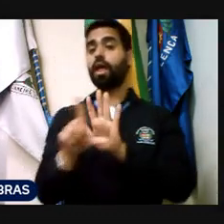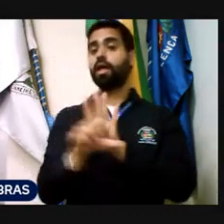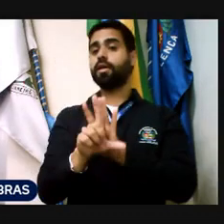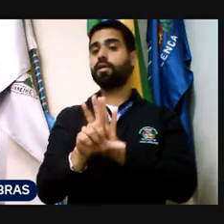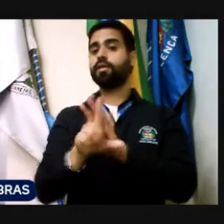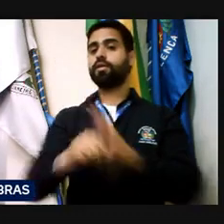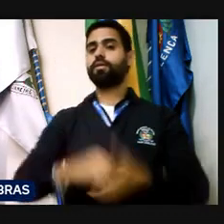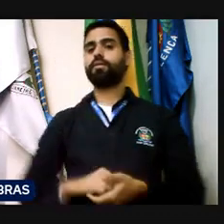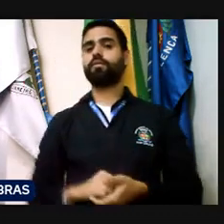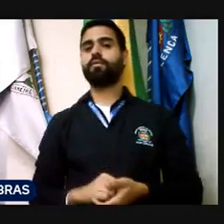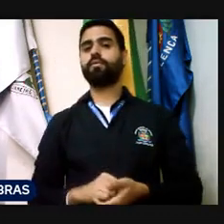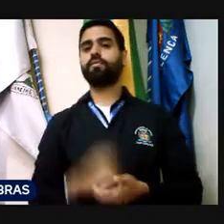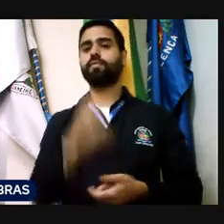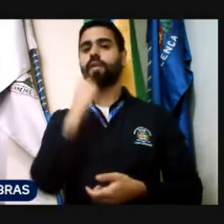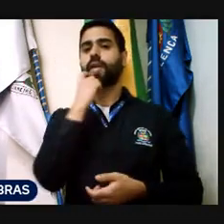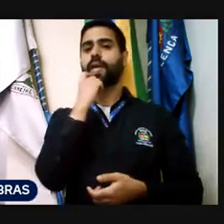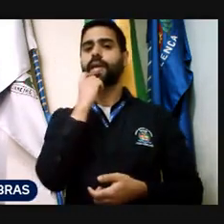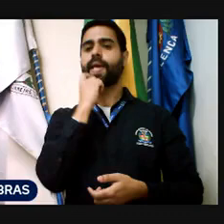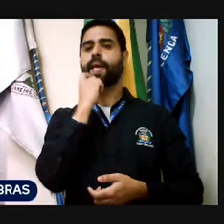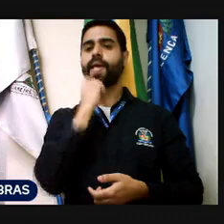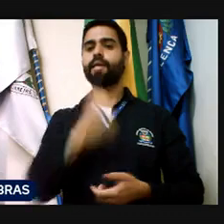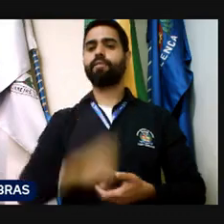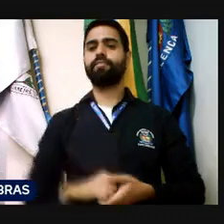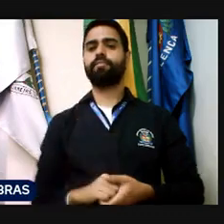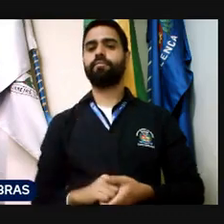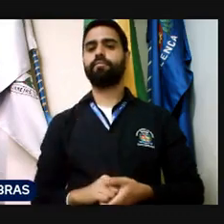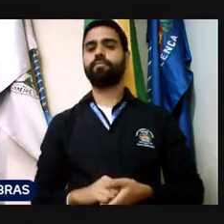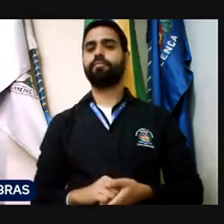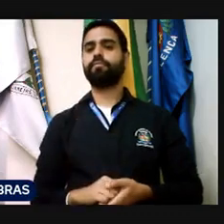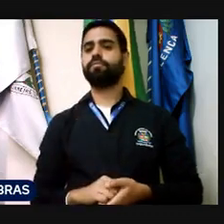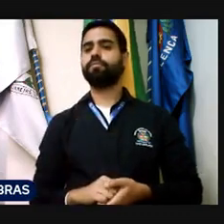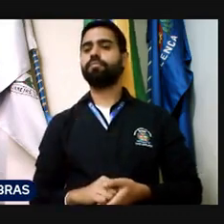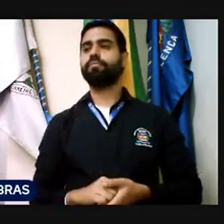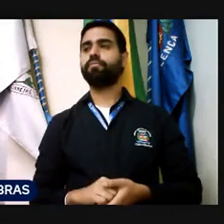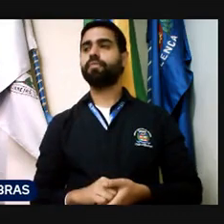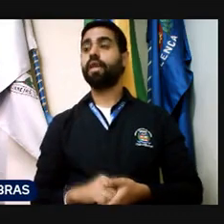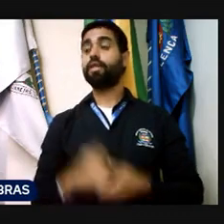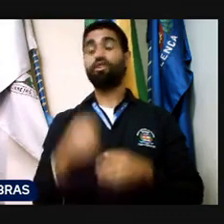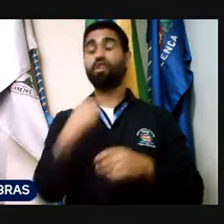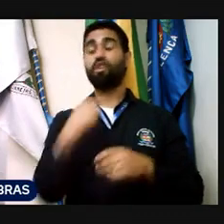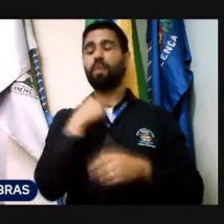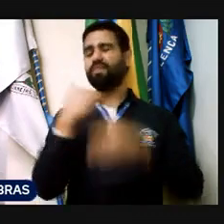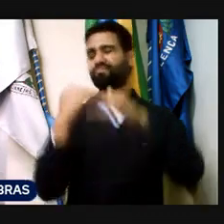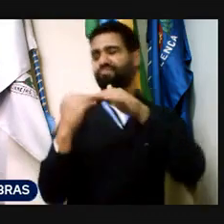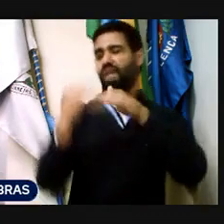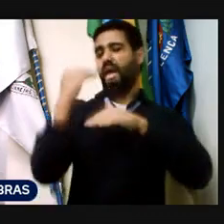medidas administrativas de utilidade pública, sem exceder as verbas orçamentárias.